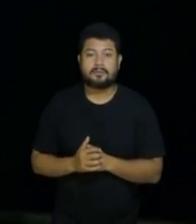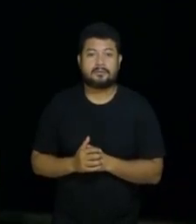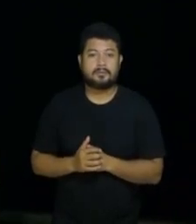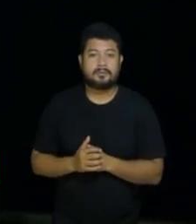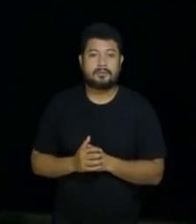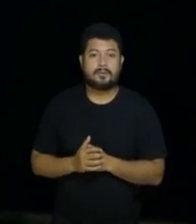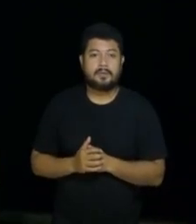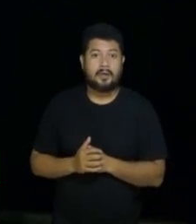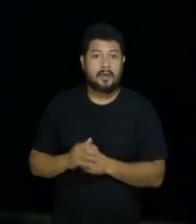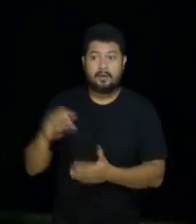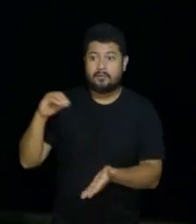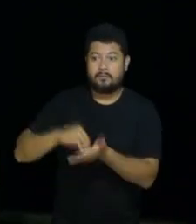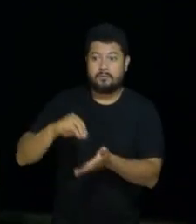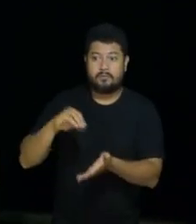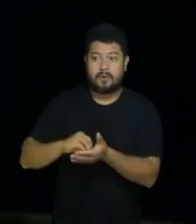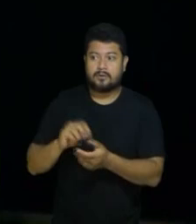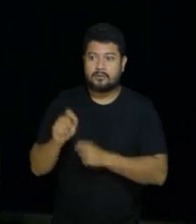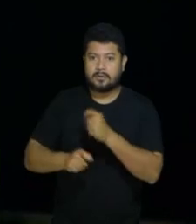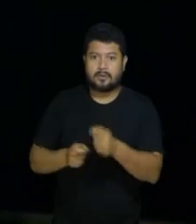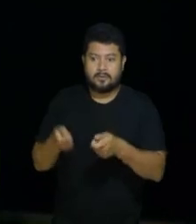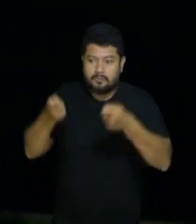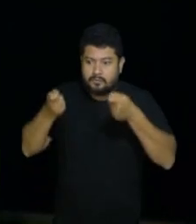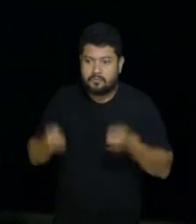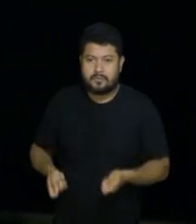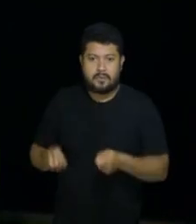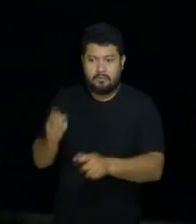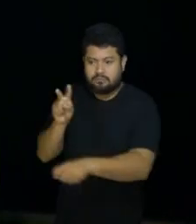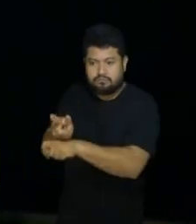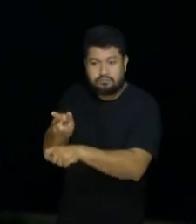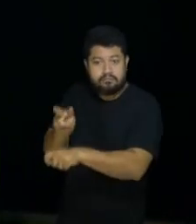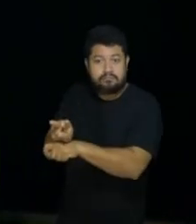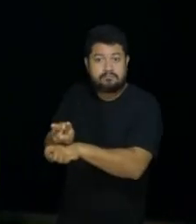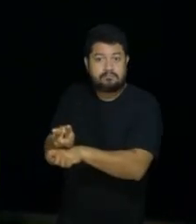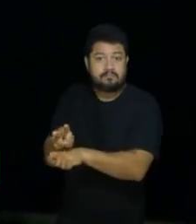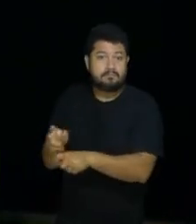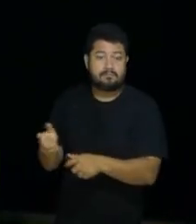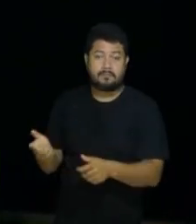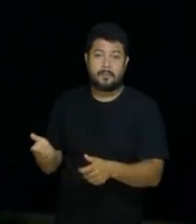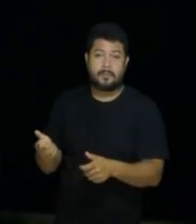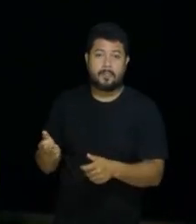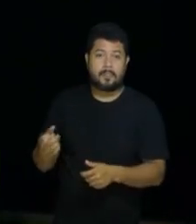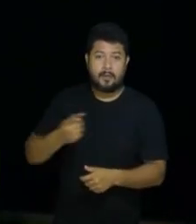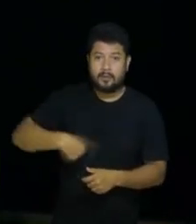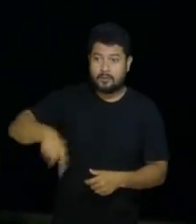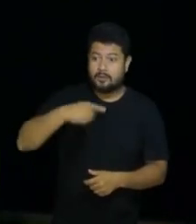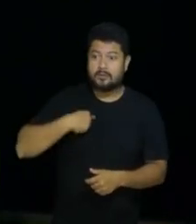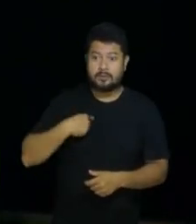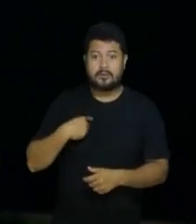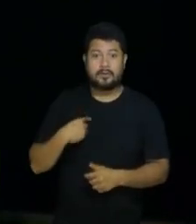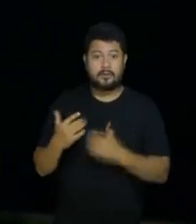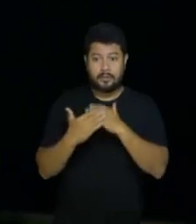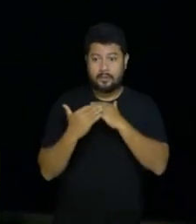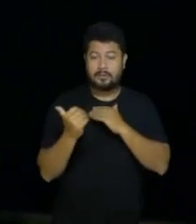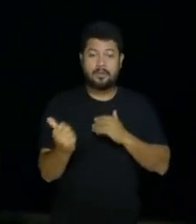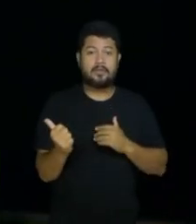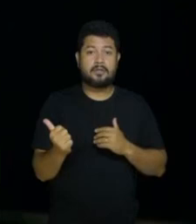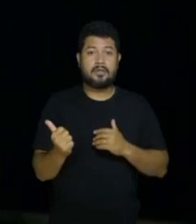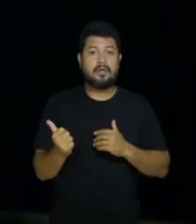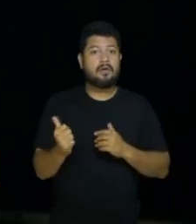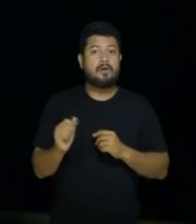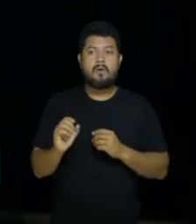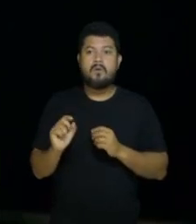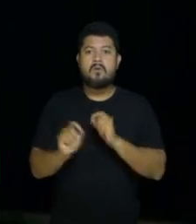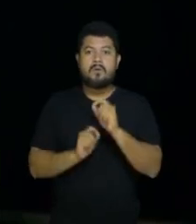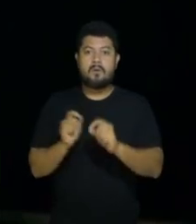nossa falta de postura e presença. Nós recebemos um chamado agora. Este comitê